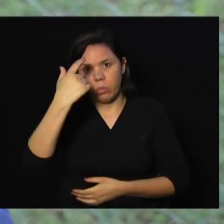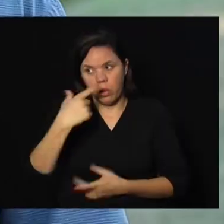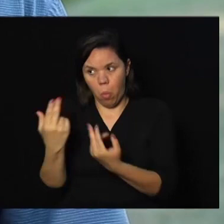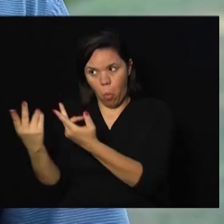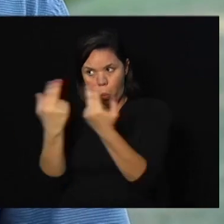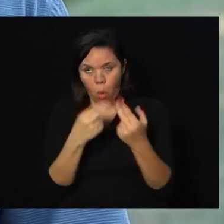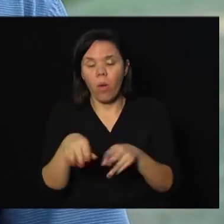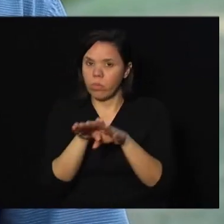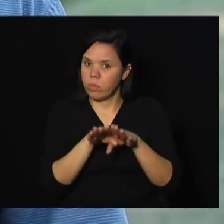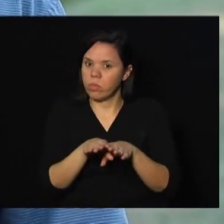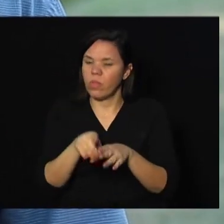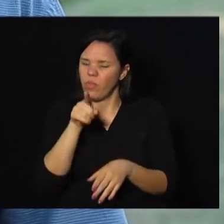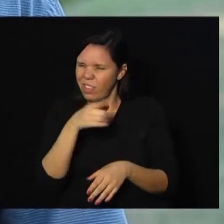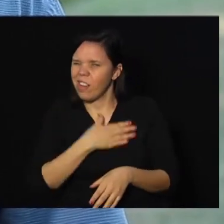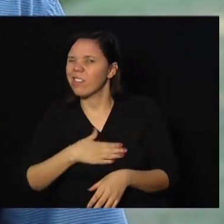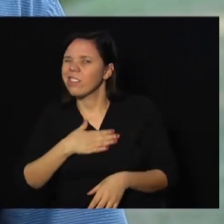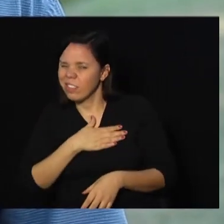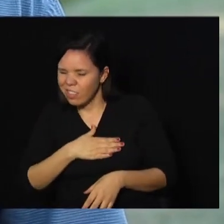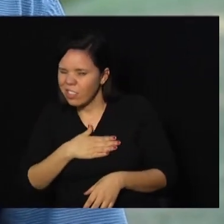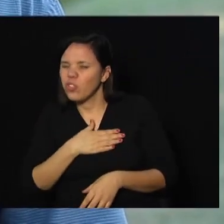demais. Gostaria de jogar com ele, então?